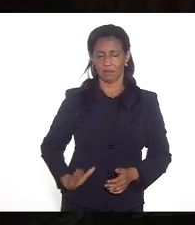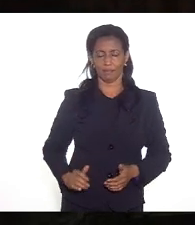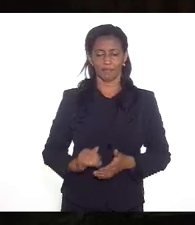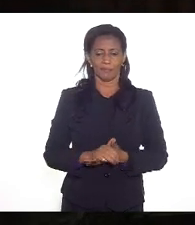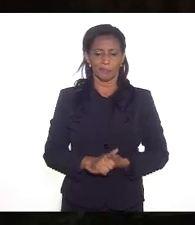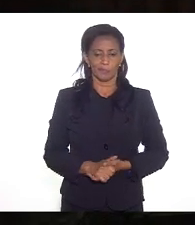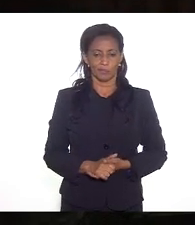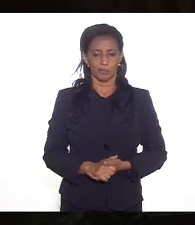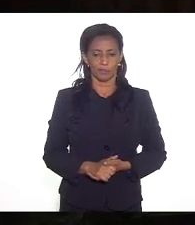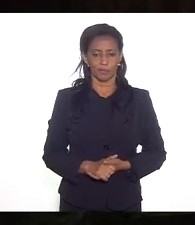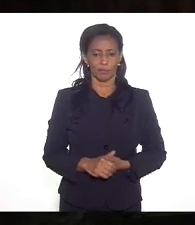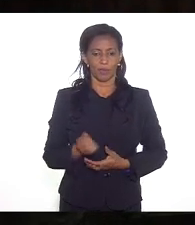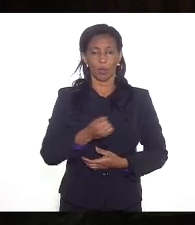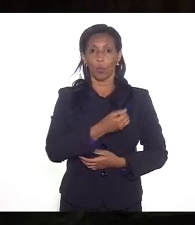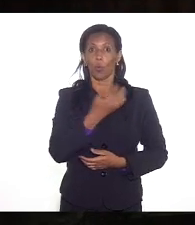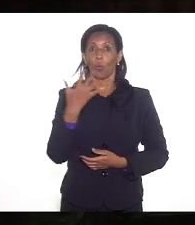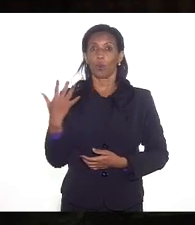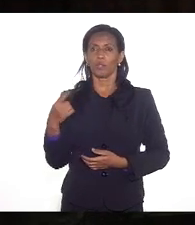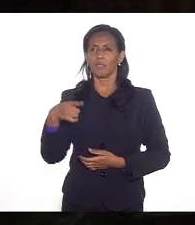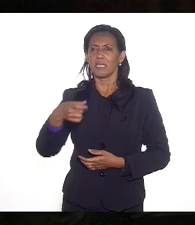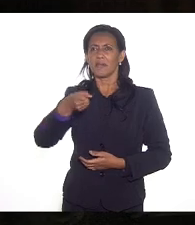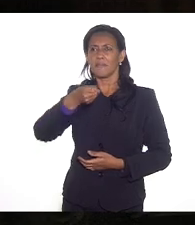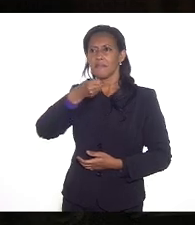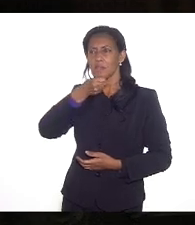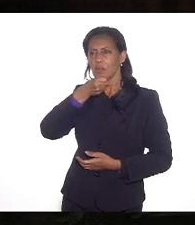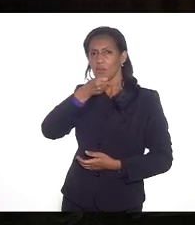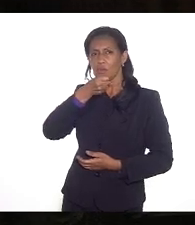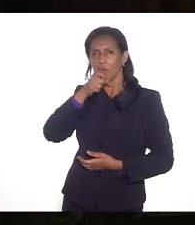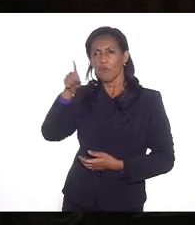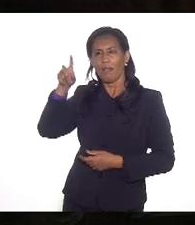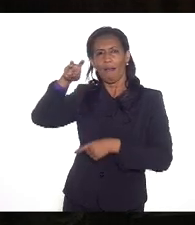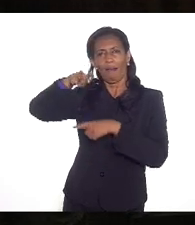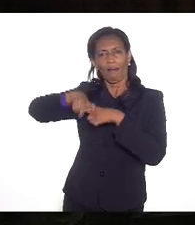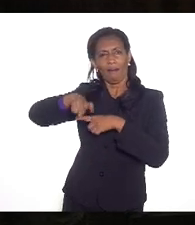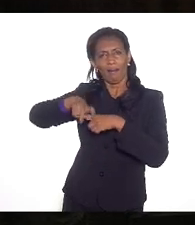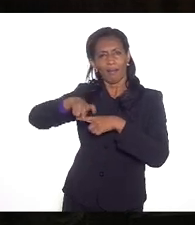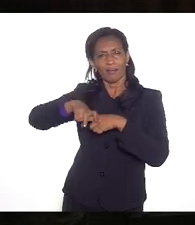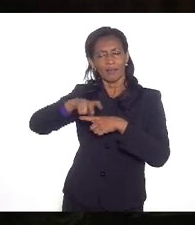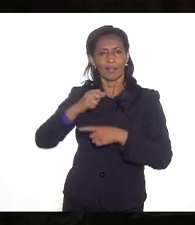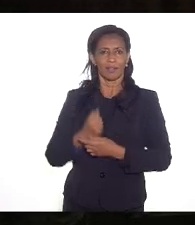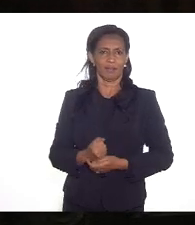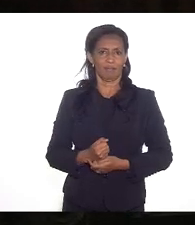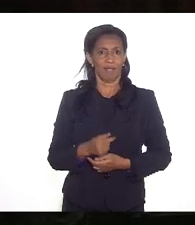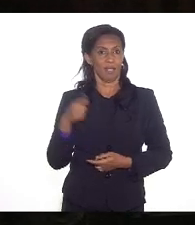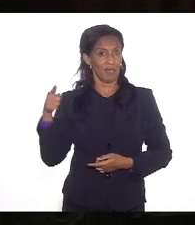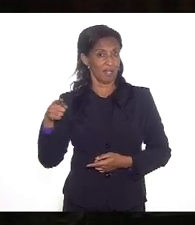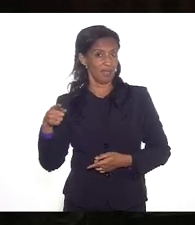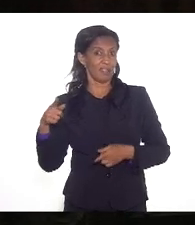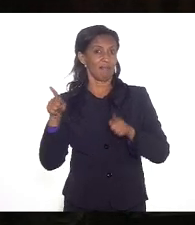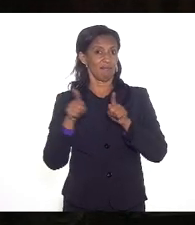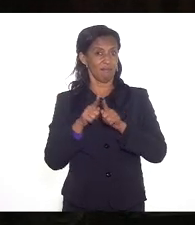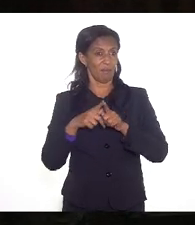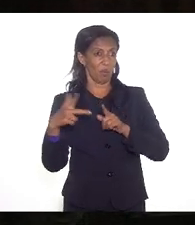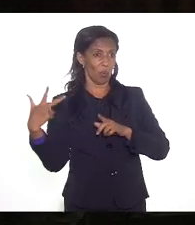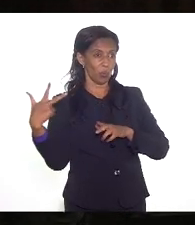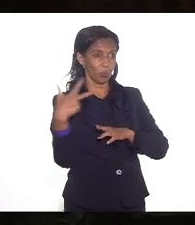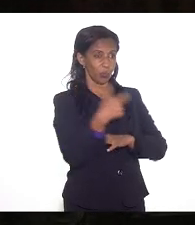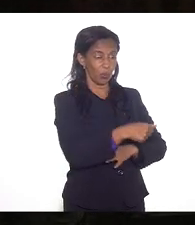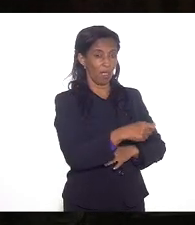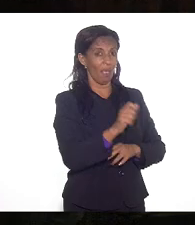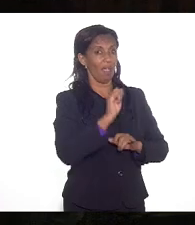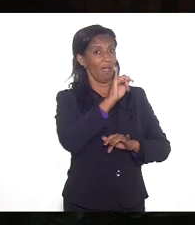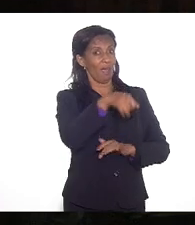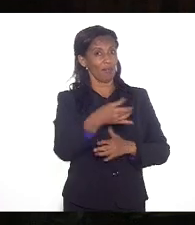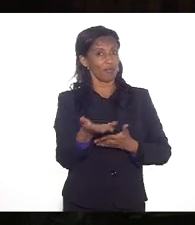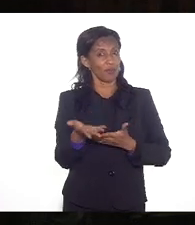Ceciliano quantas vezes nesse microfone naquela cadeira ele interviu a fim de colaborar